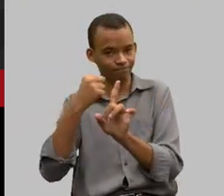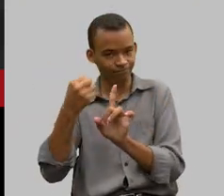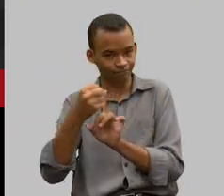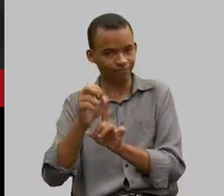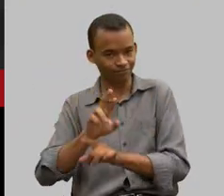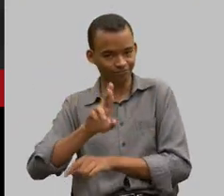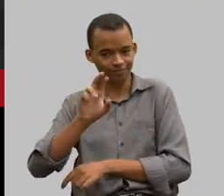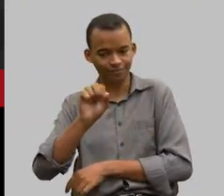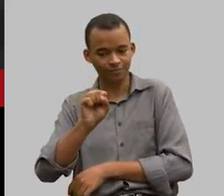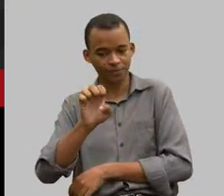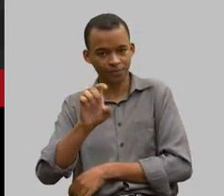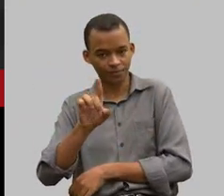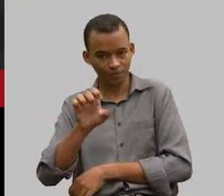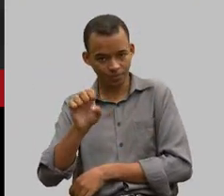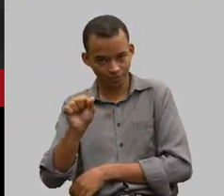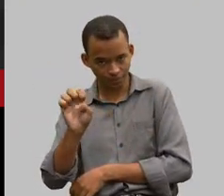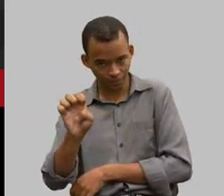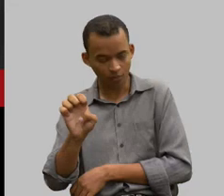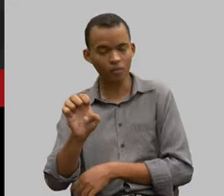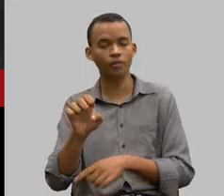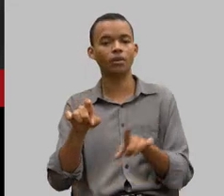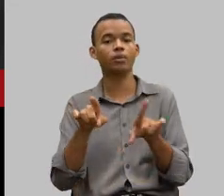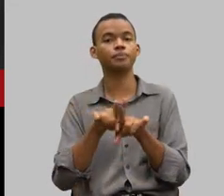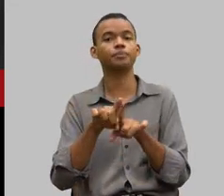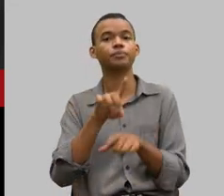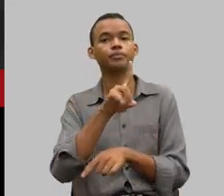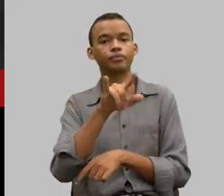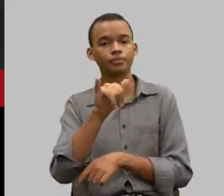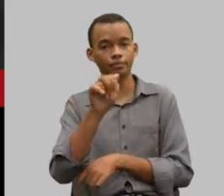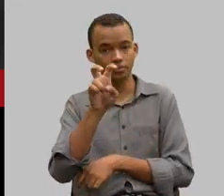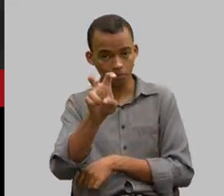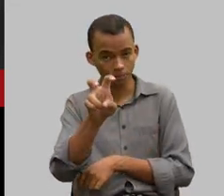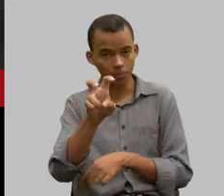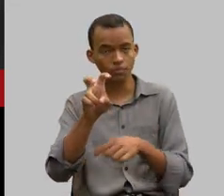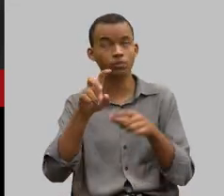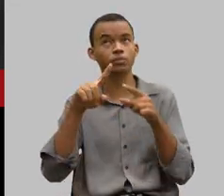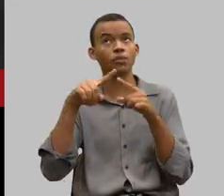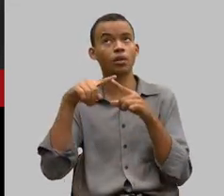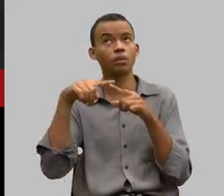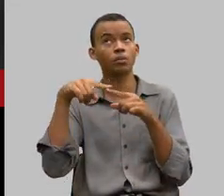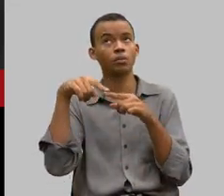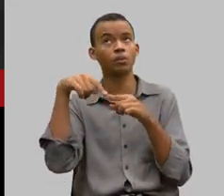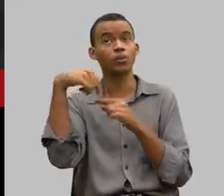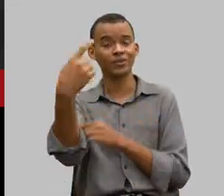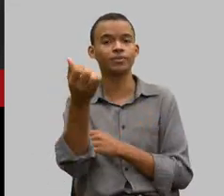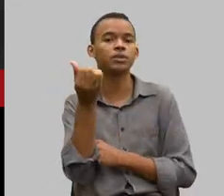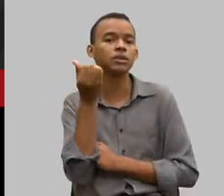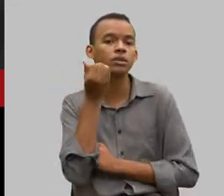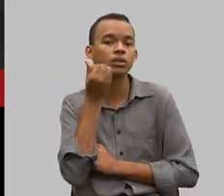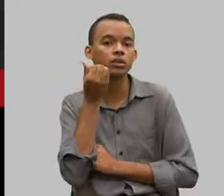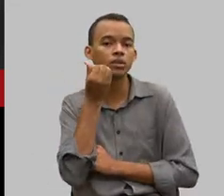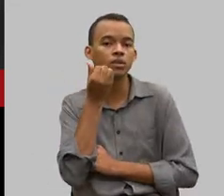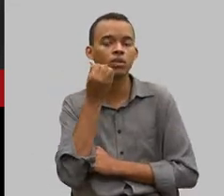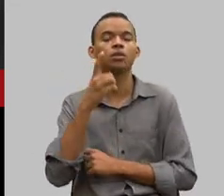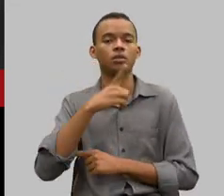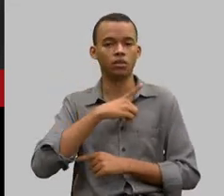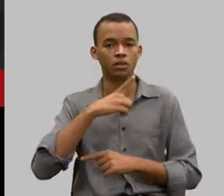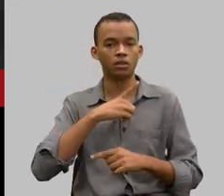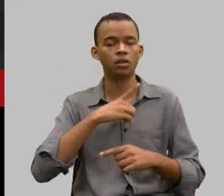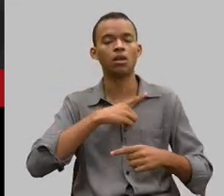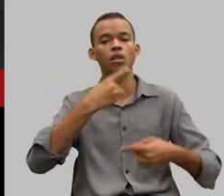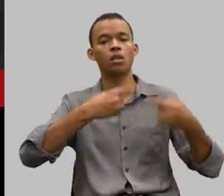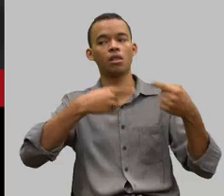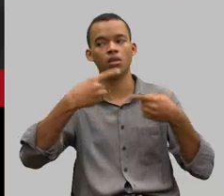5 secretário Marcelo convido vossa excelência na próxima sexta-feira nós vamos ter um ciclo de debate sobre a lei do